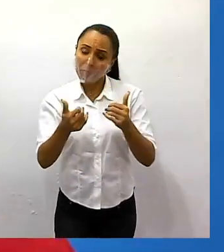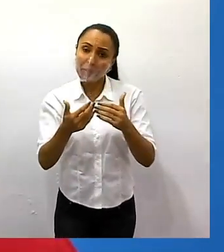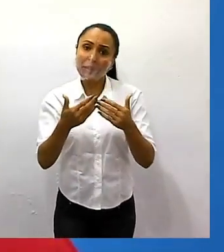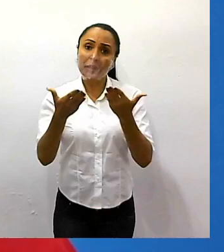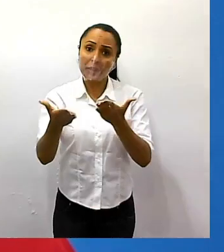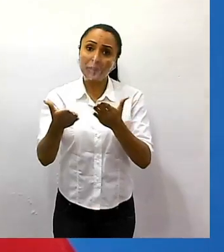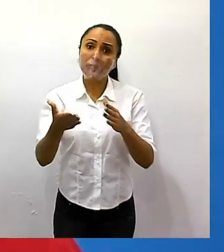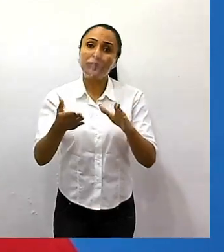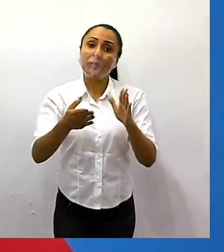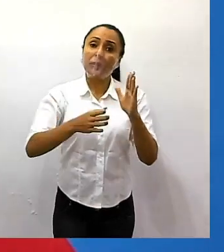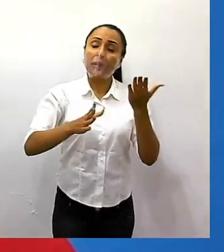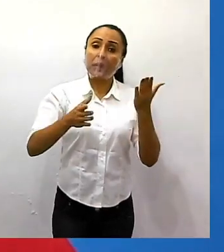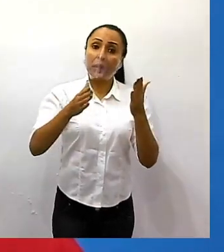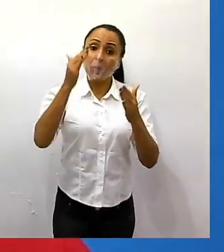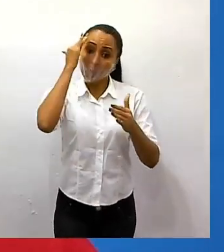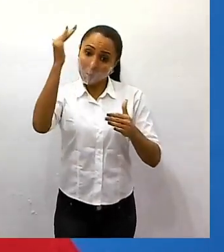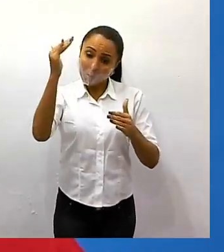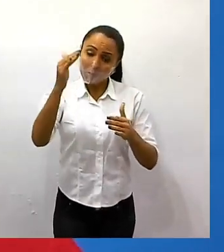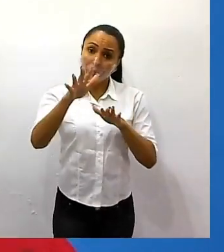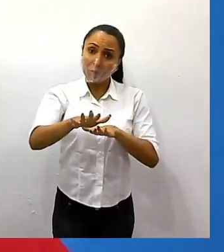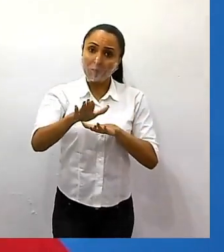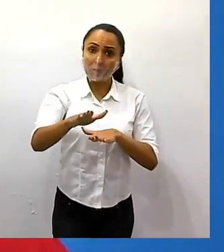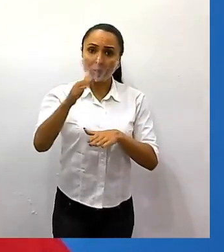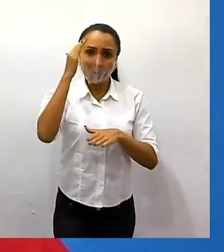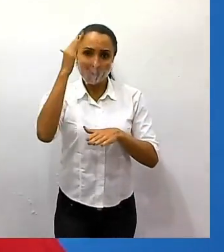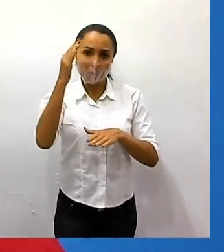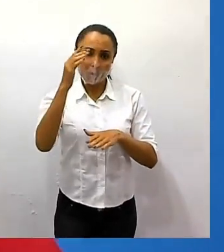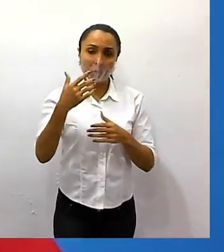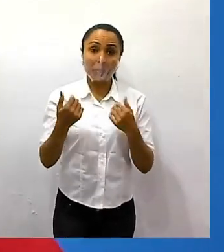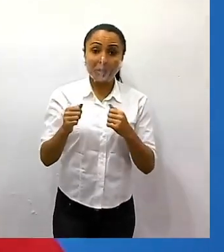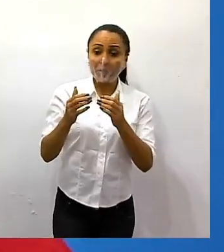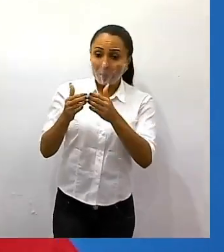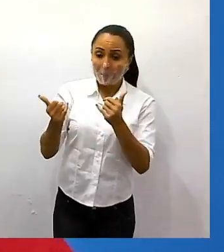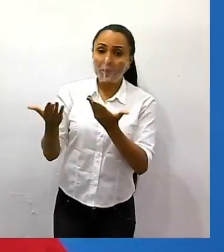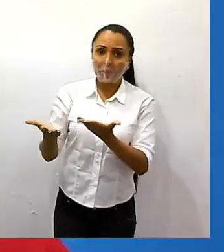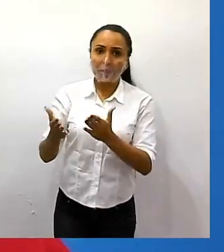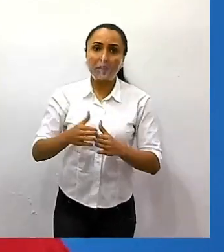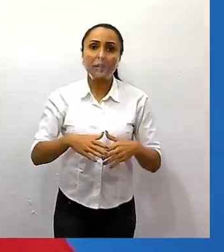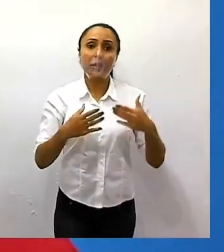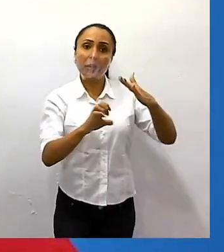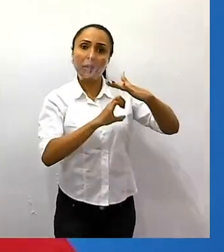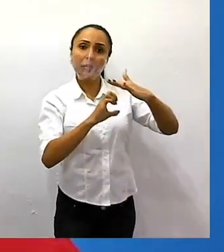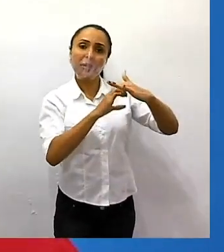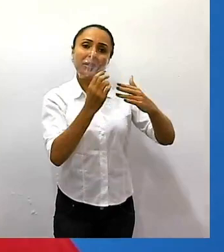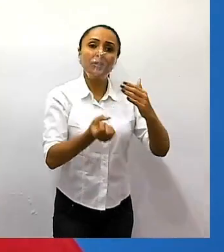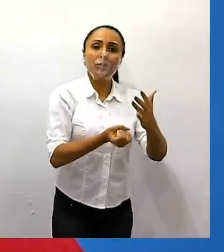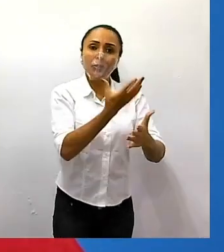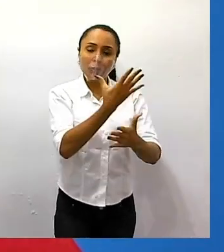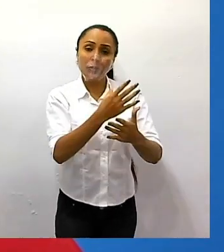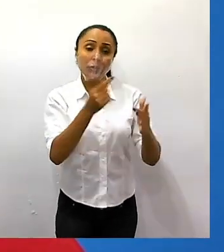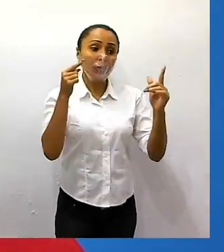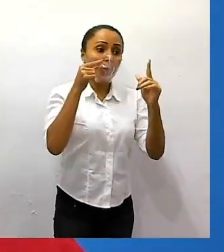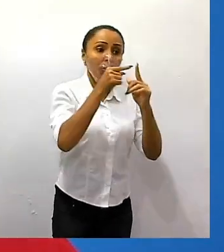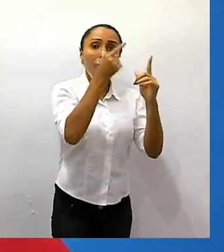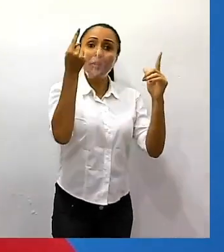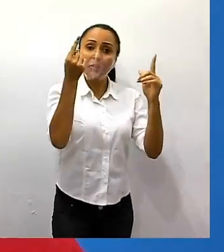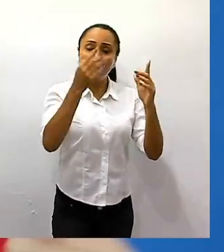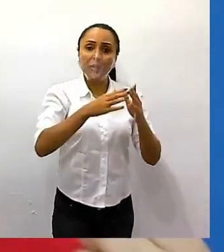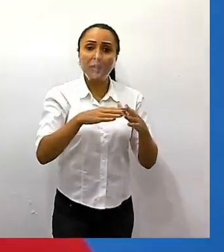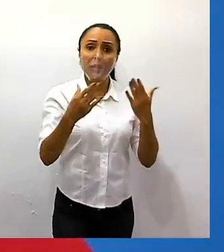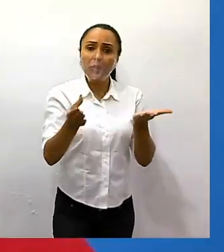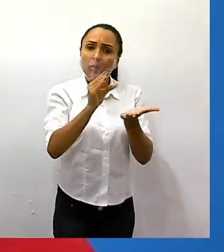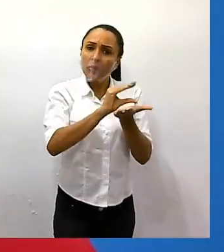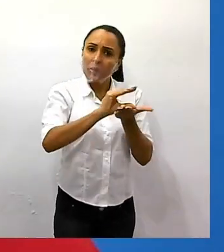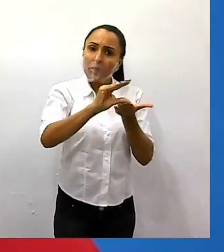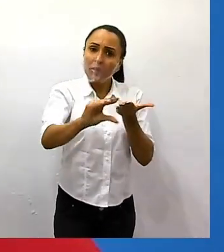dos censores militares. Então, quando a Embraer foi criada, ela foi criada com esse objetivo, né, de